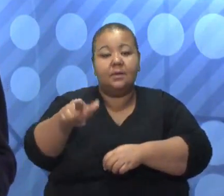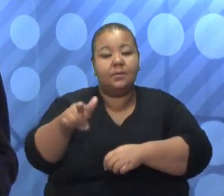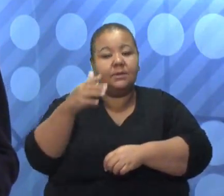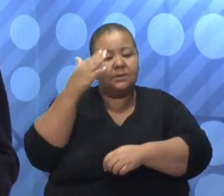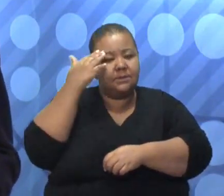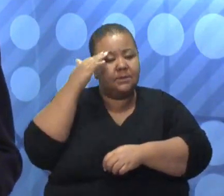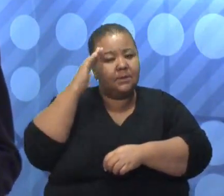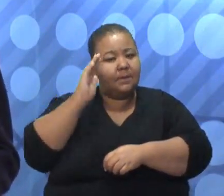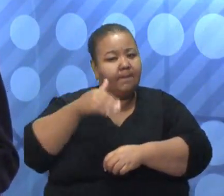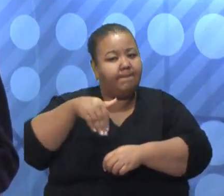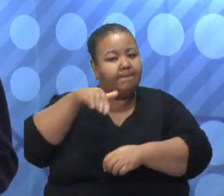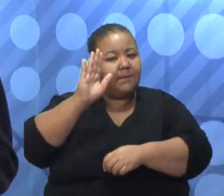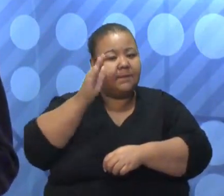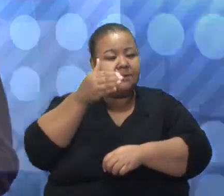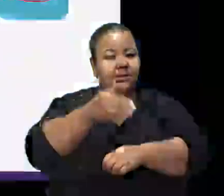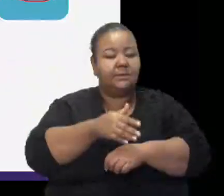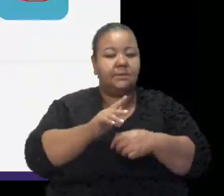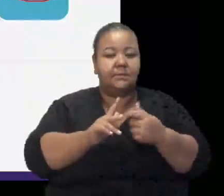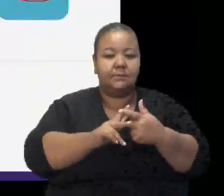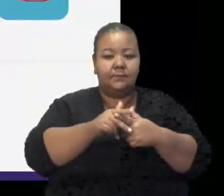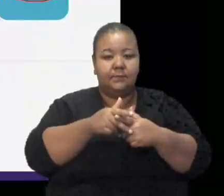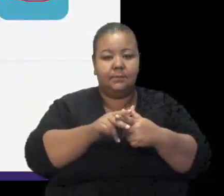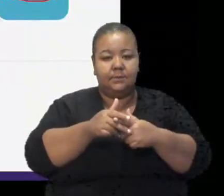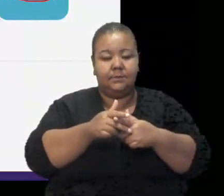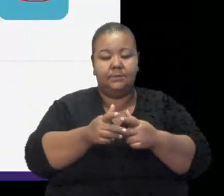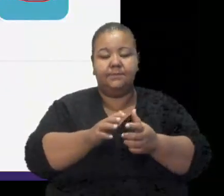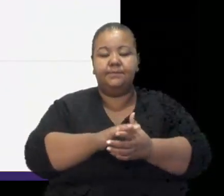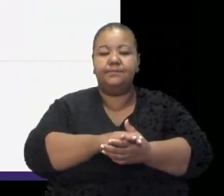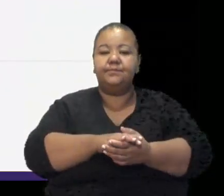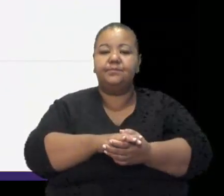entender um pouquinho mais sobre essa ferramenta.